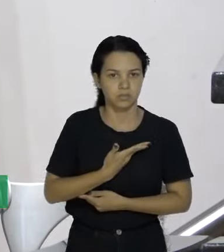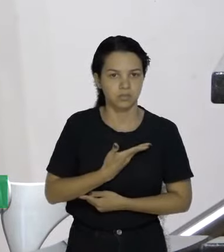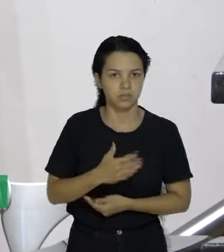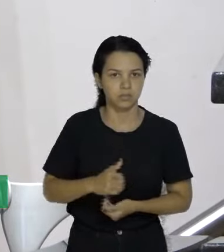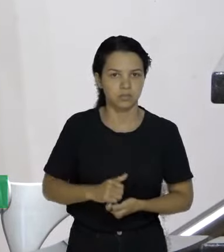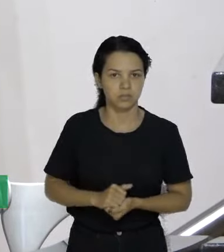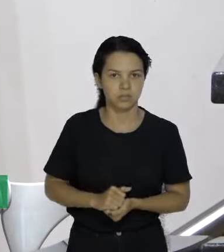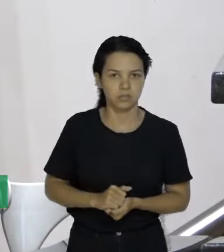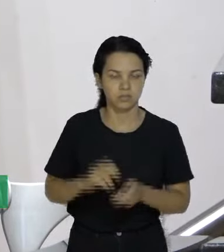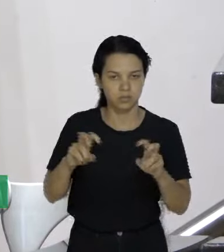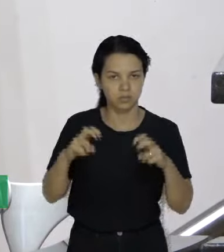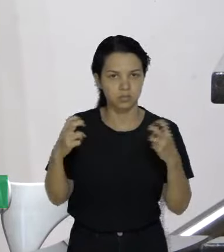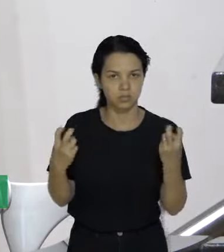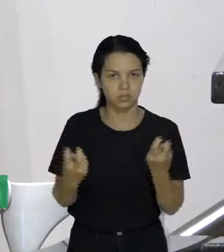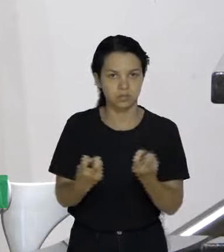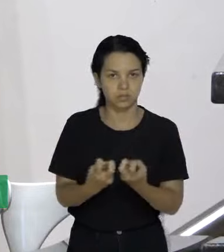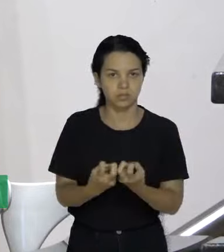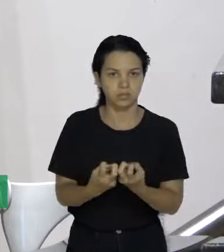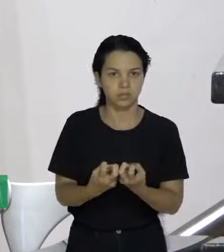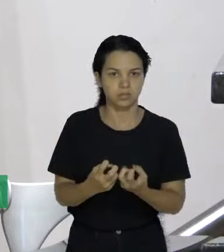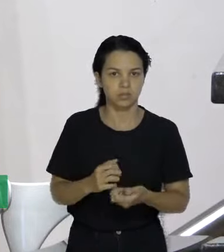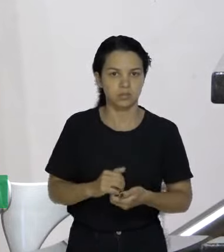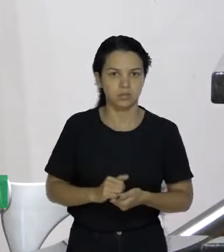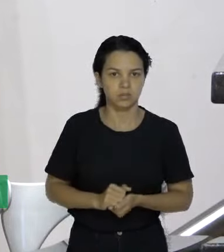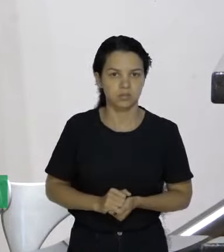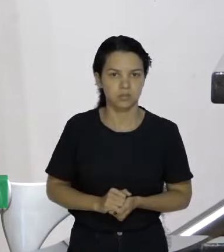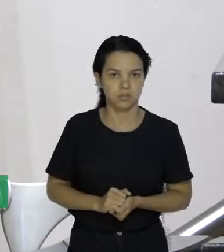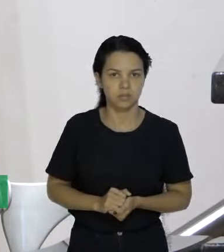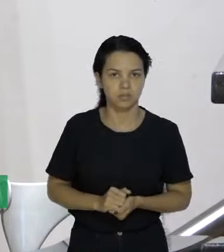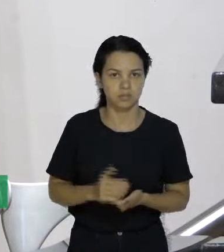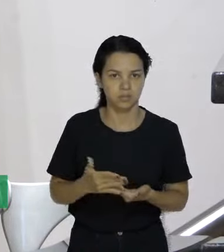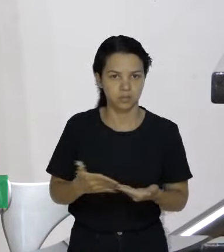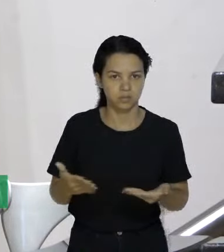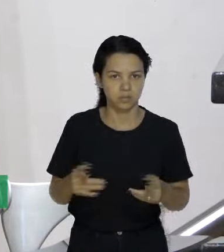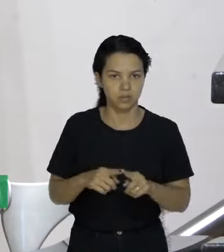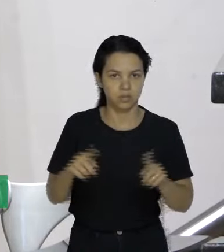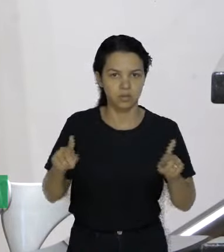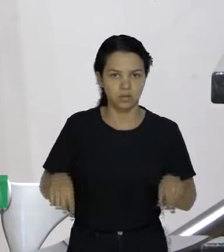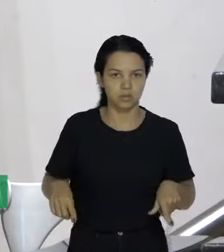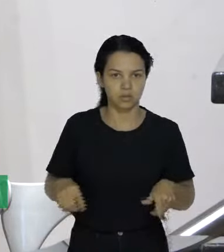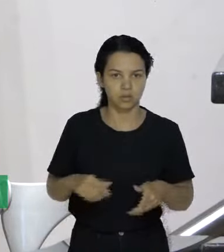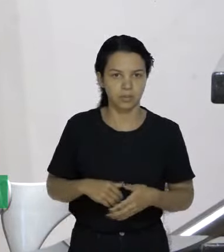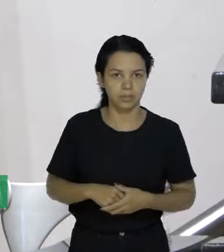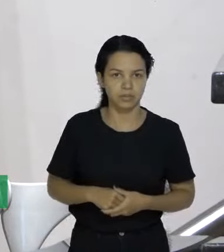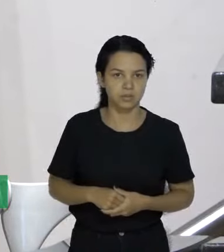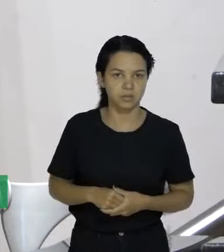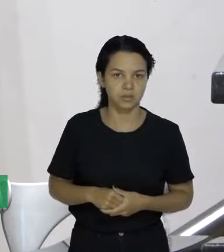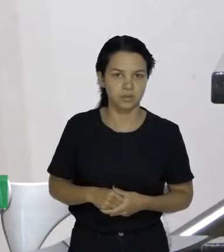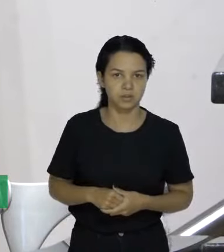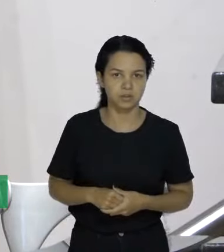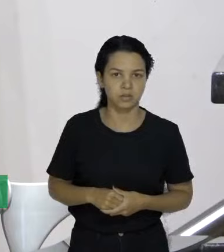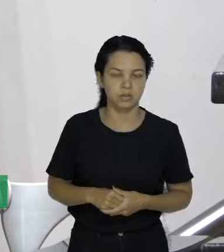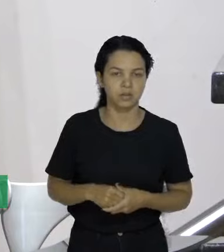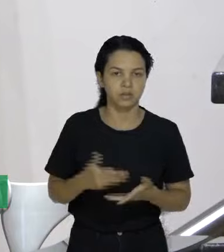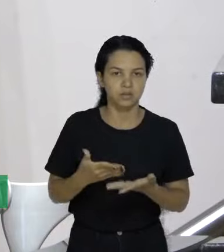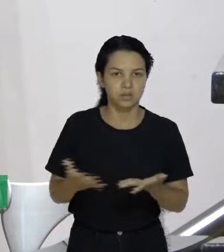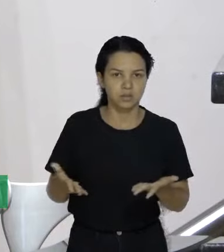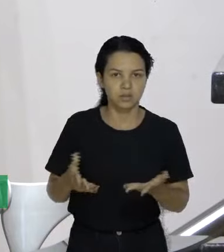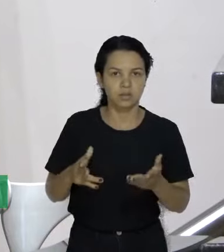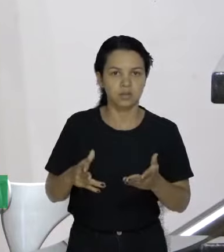da plenária senhores servidores da casa aqueles que nos